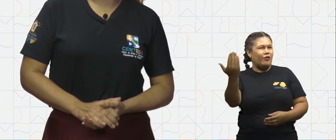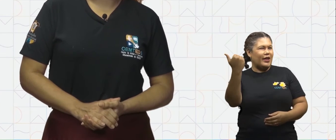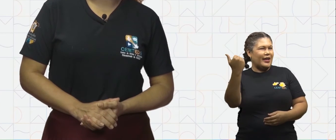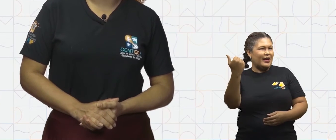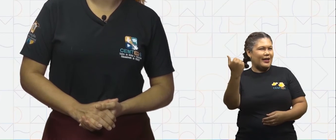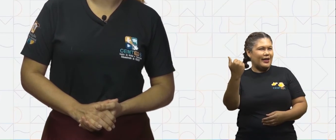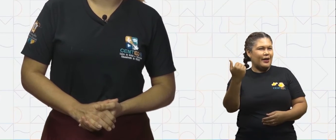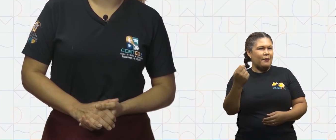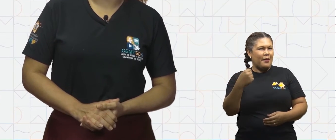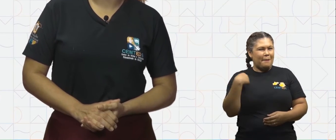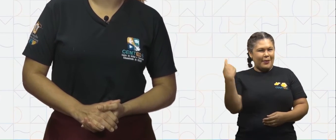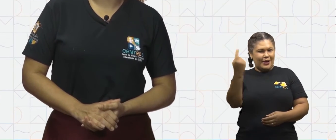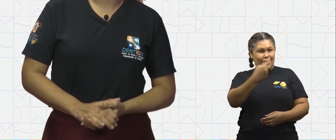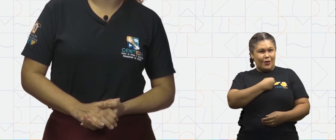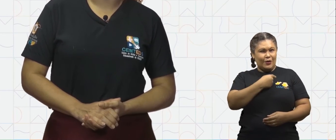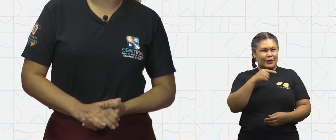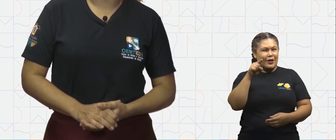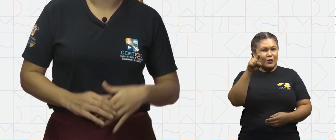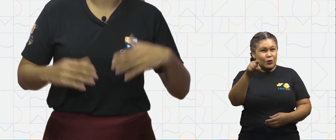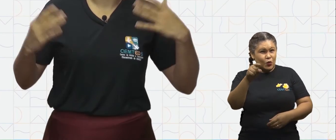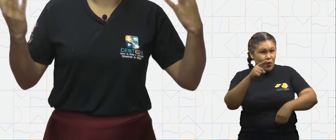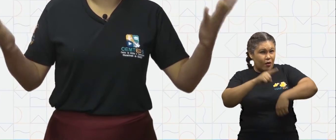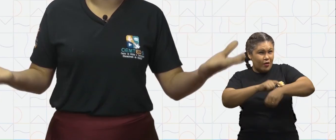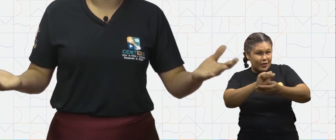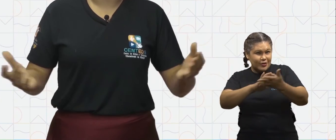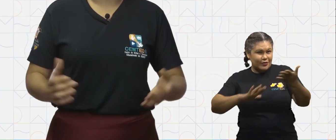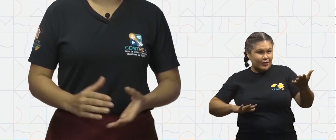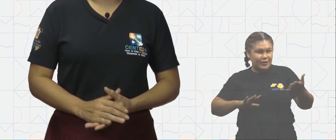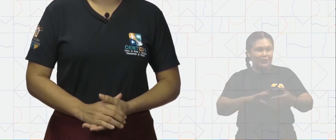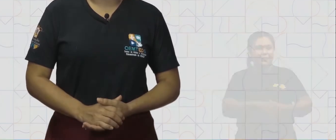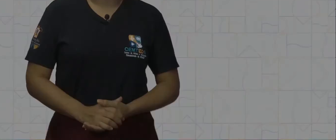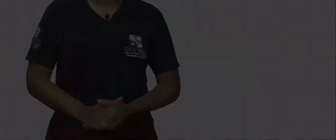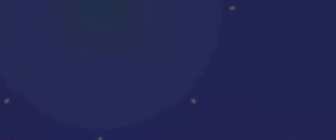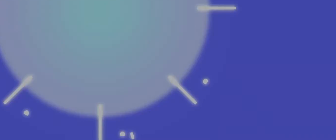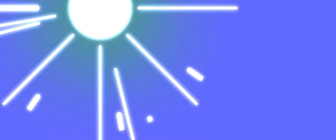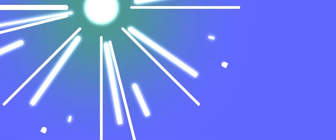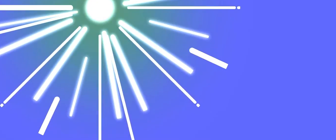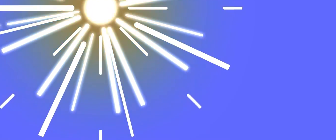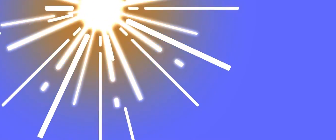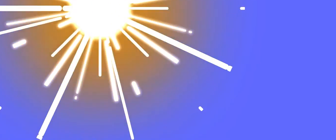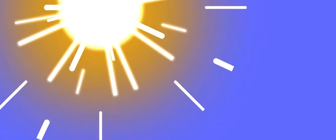venha comigo para a sua hora da atividade.